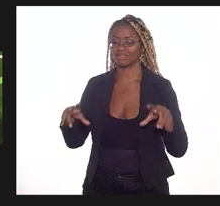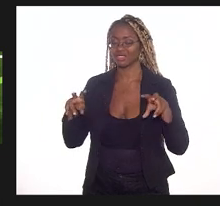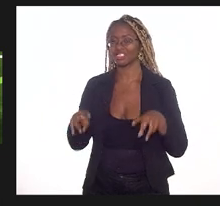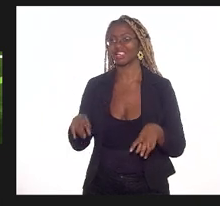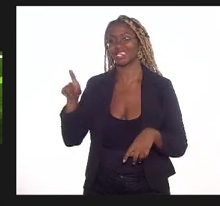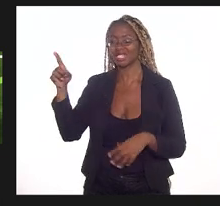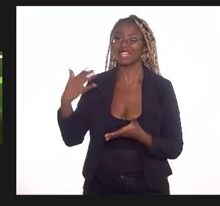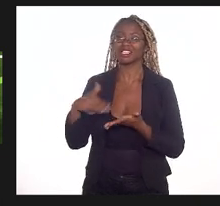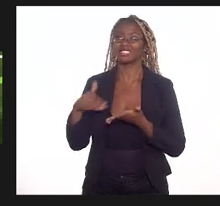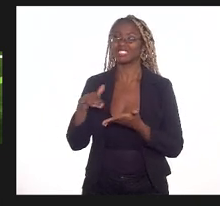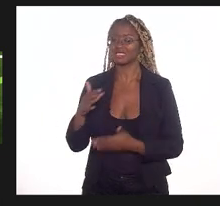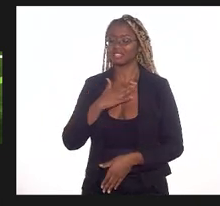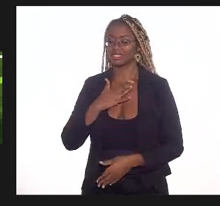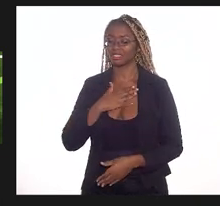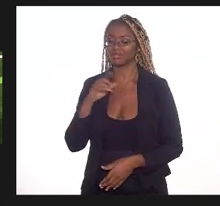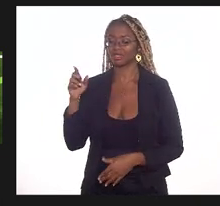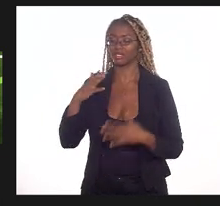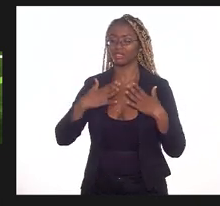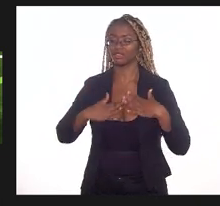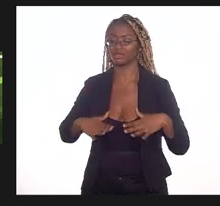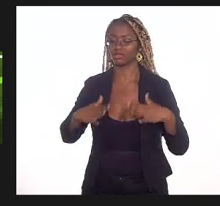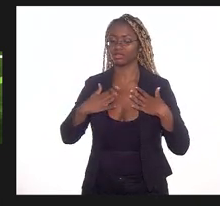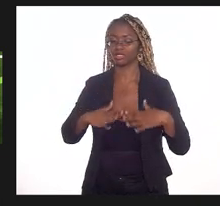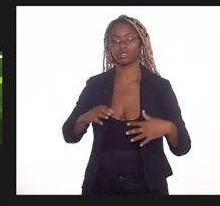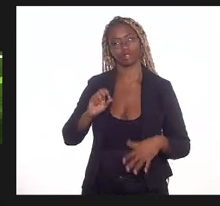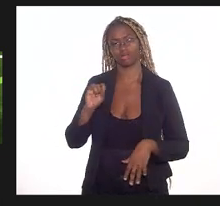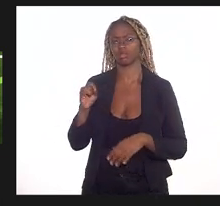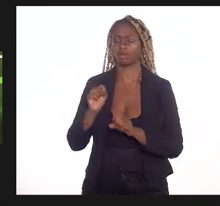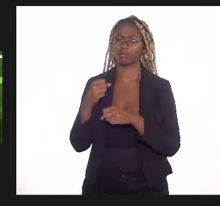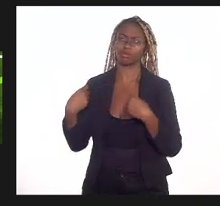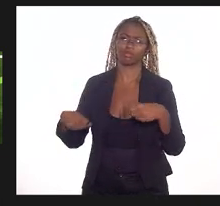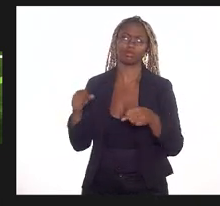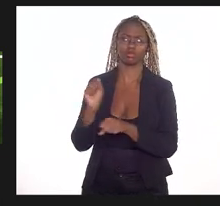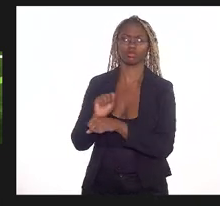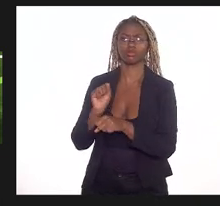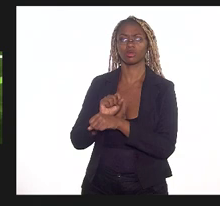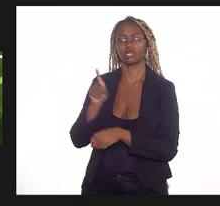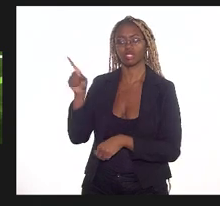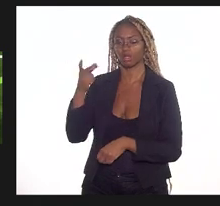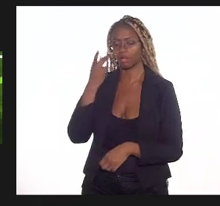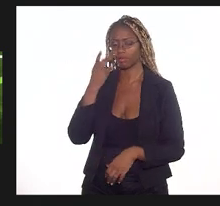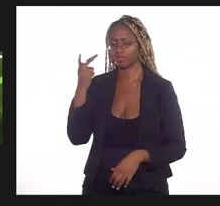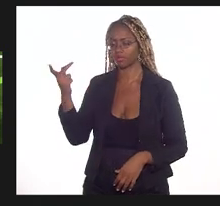secretaria, para que ela possa descansar bastante quando ela estiver, né,